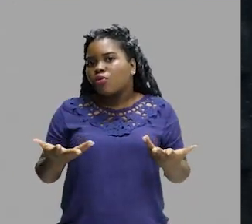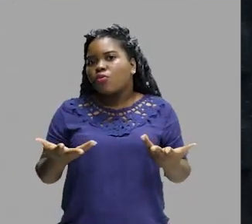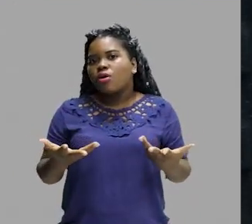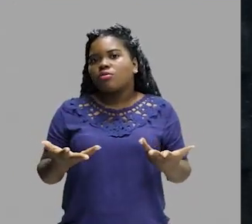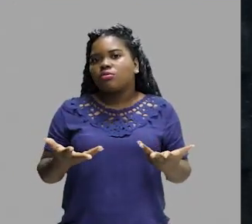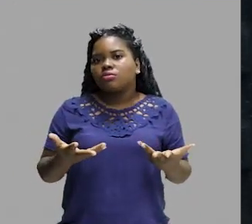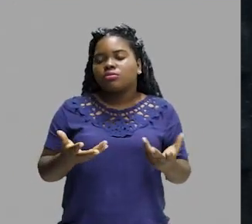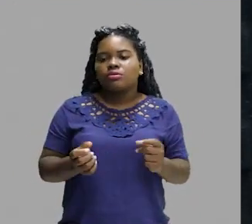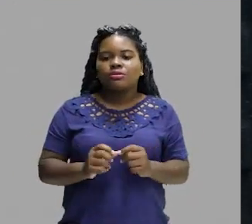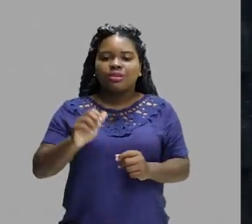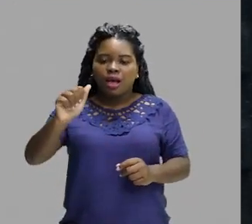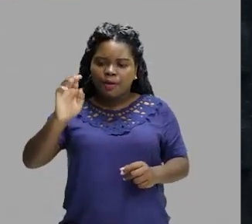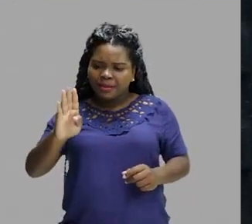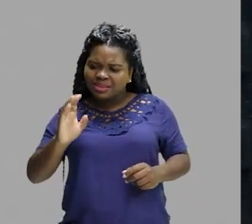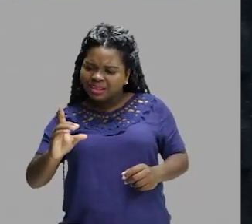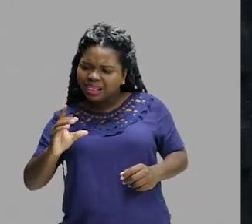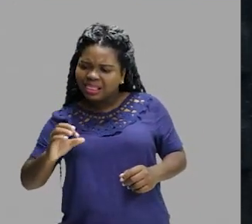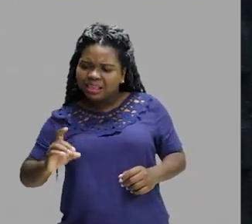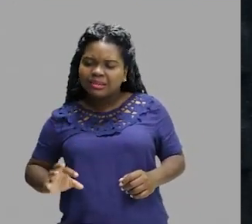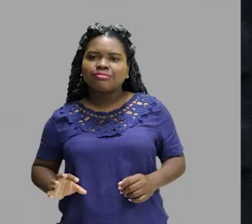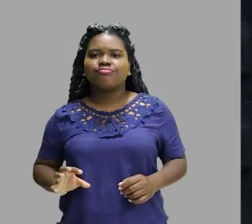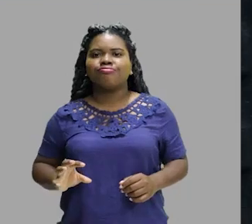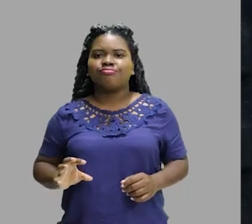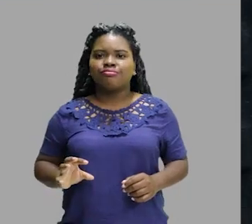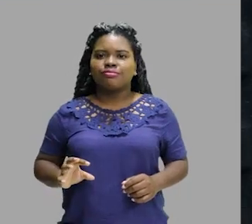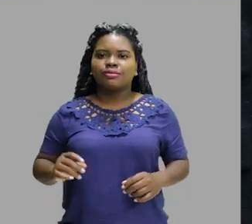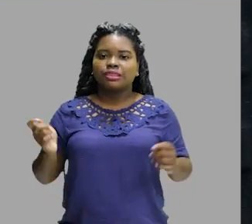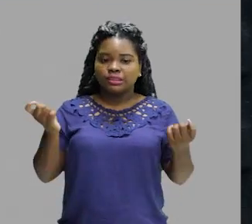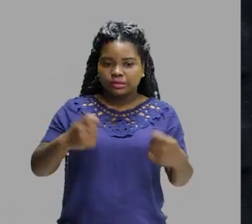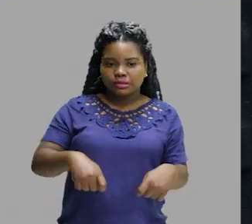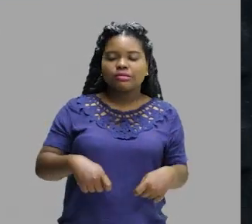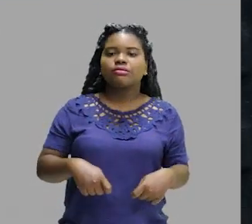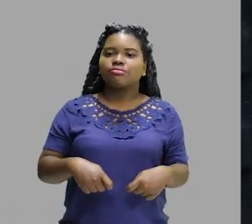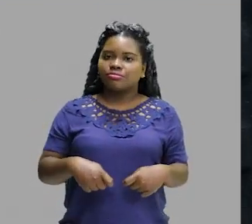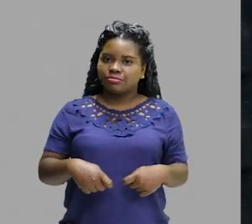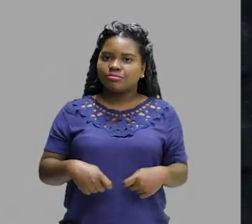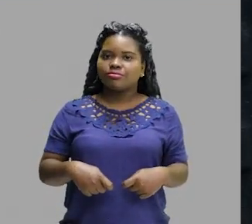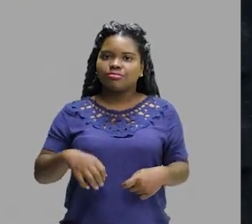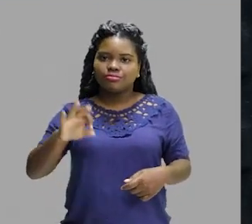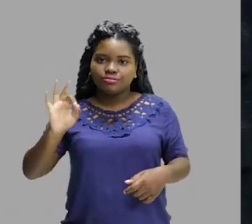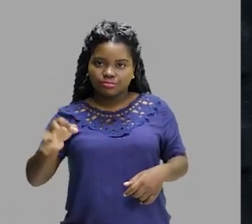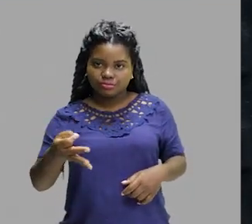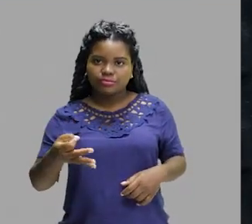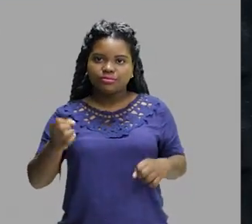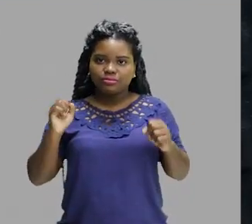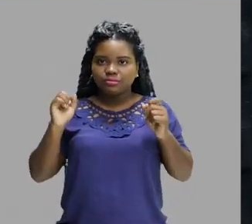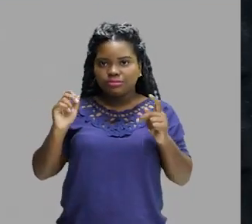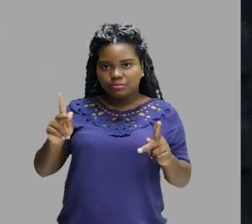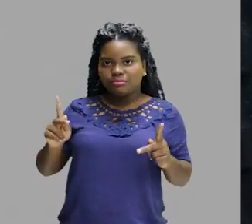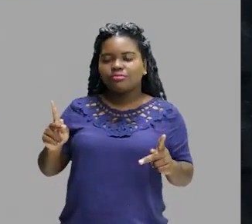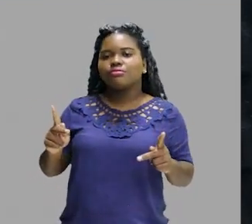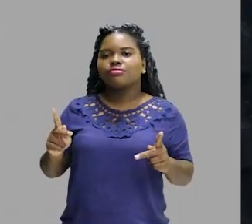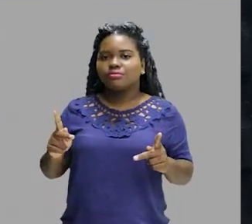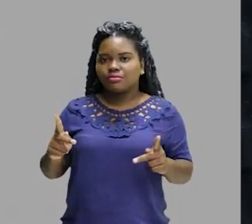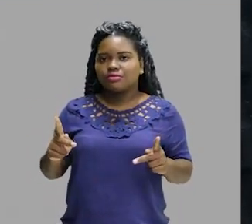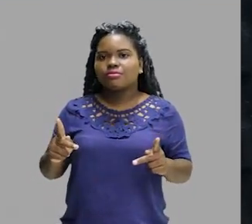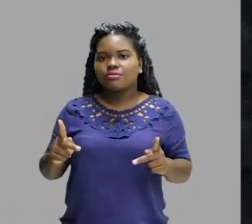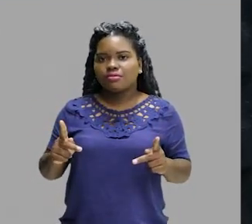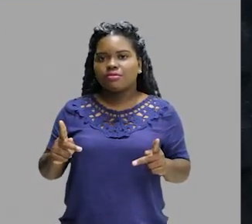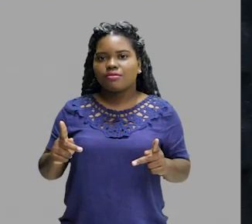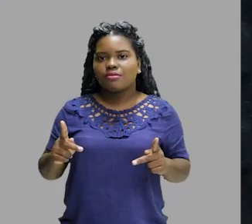que apresenta uma forma verbal que indica uma ação iniciada em um tempo passado, mas que não